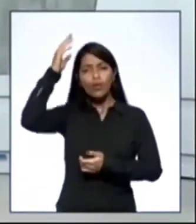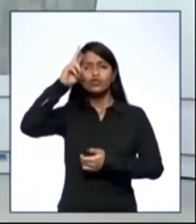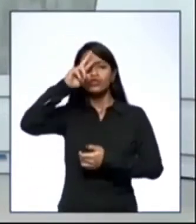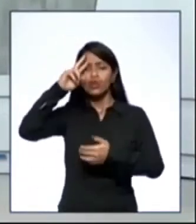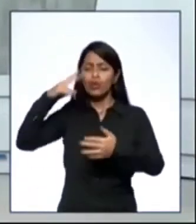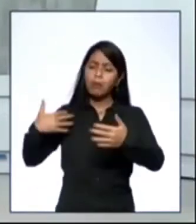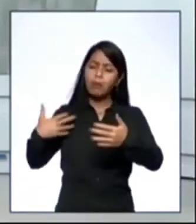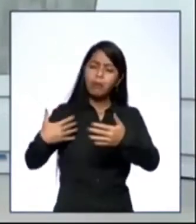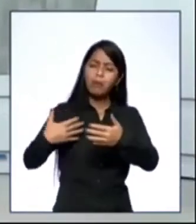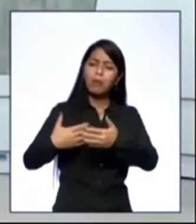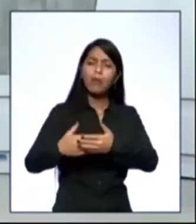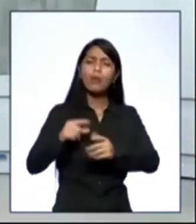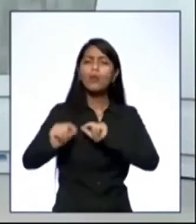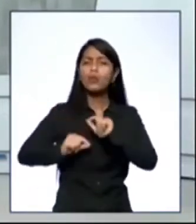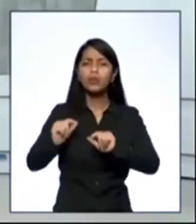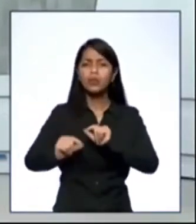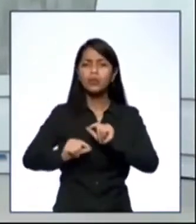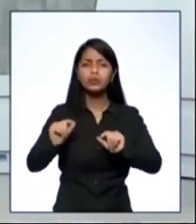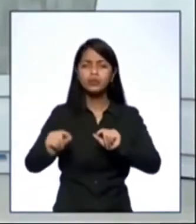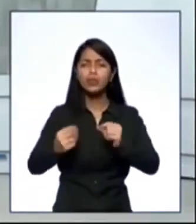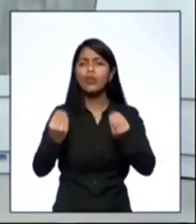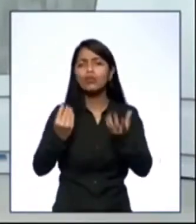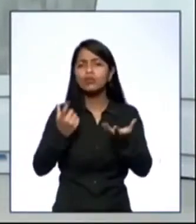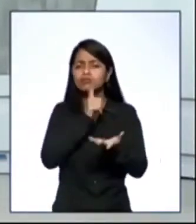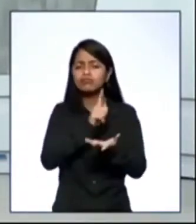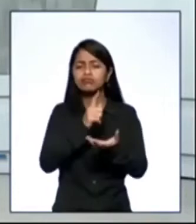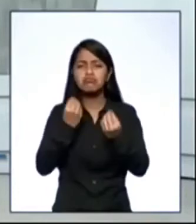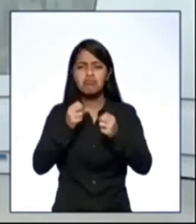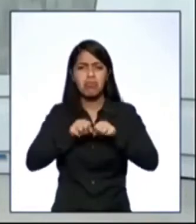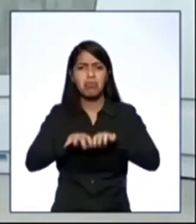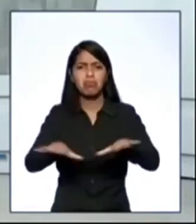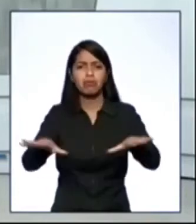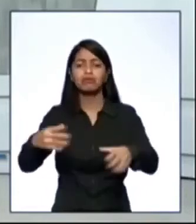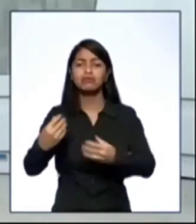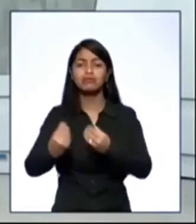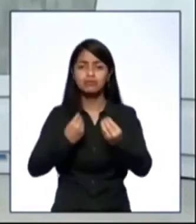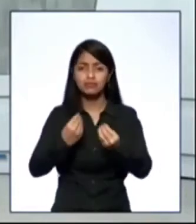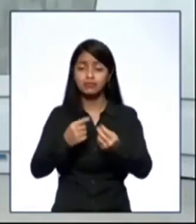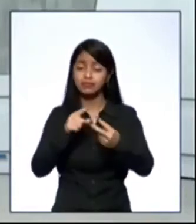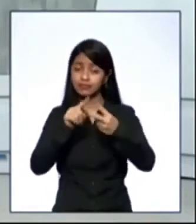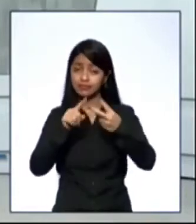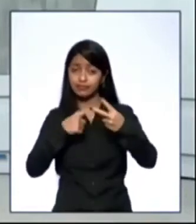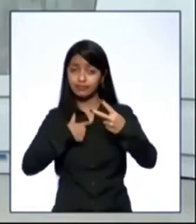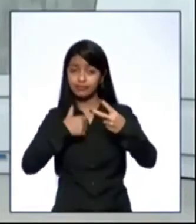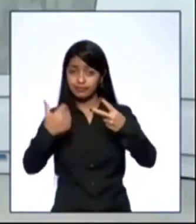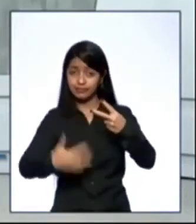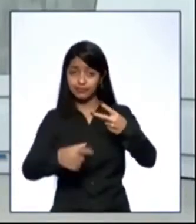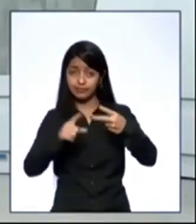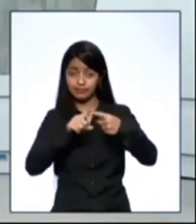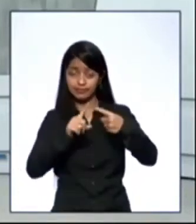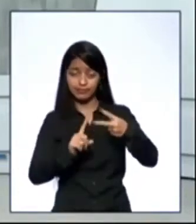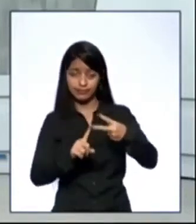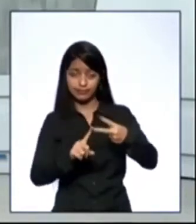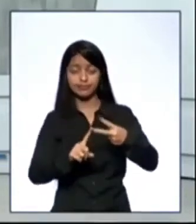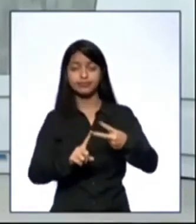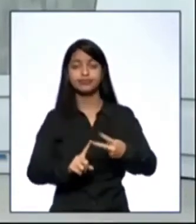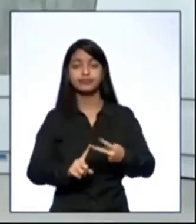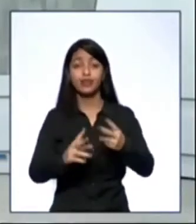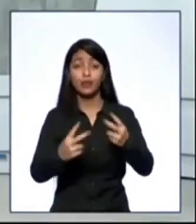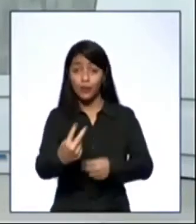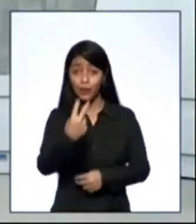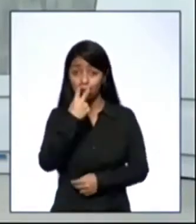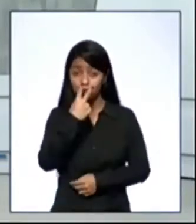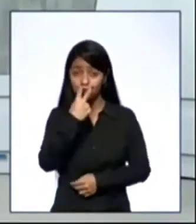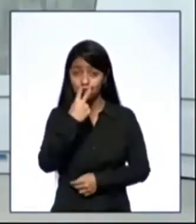para Roma sair expandindo do nada e desse tanto assim? Dois pontos que eu te falo e duas bases desse histórico. Olha pra mim agora.